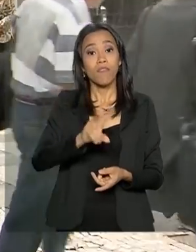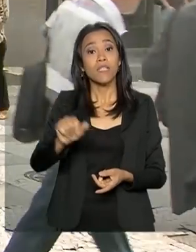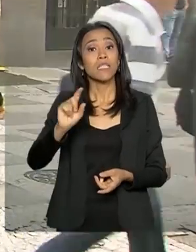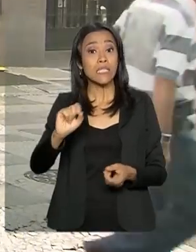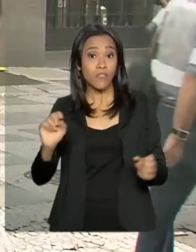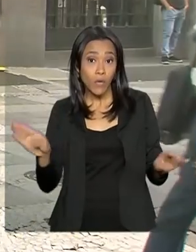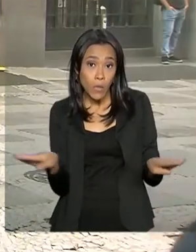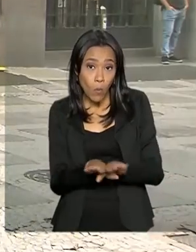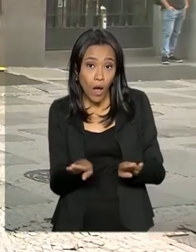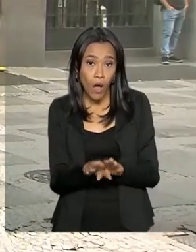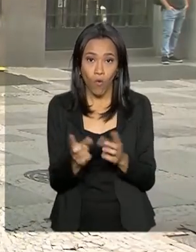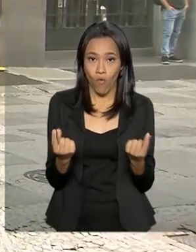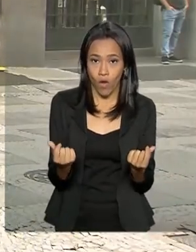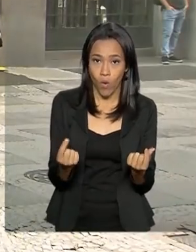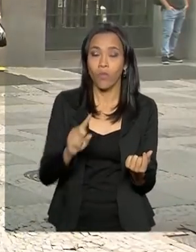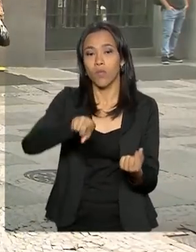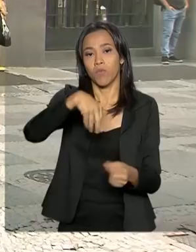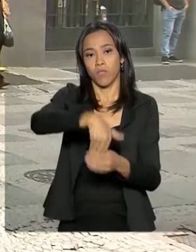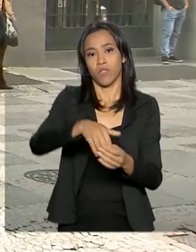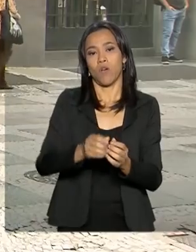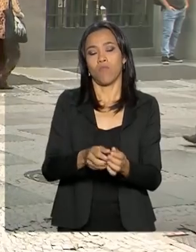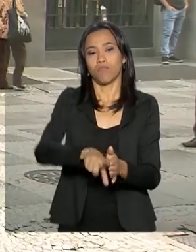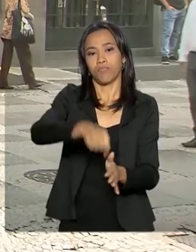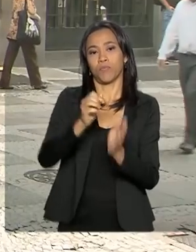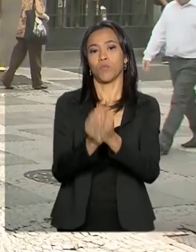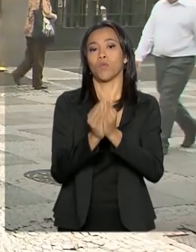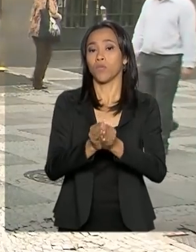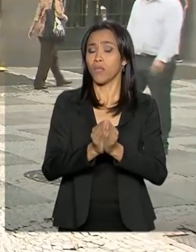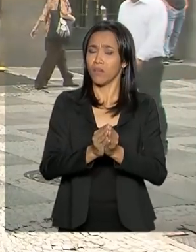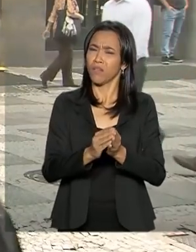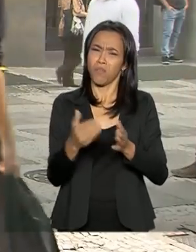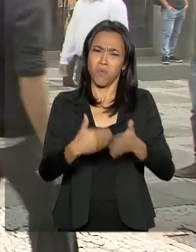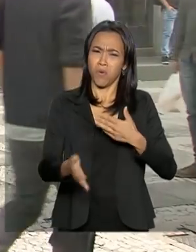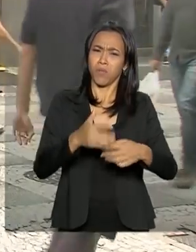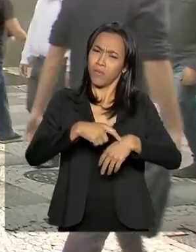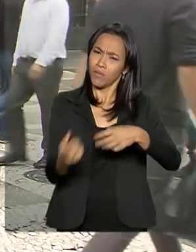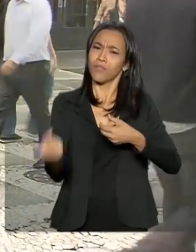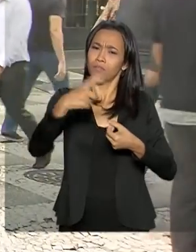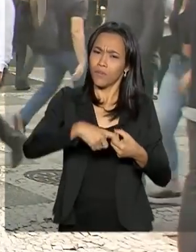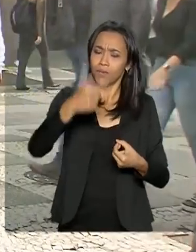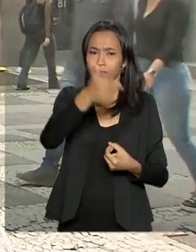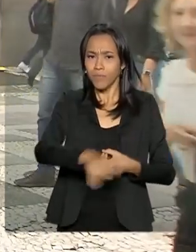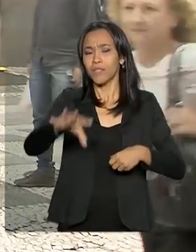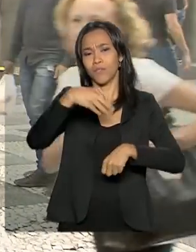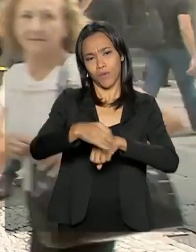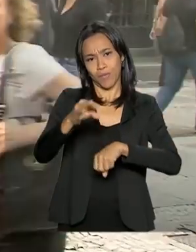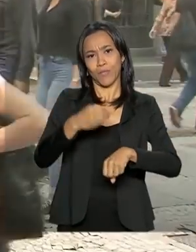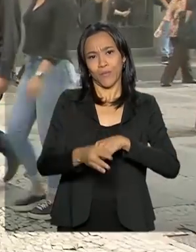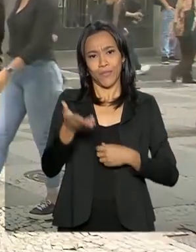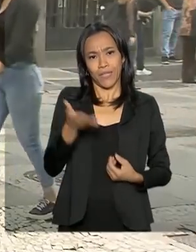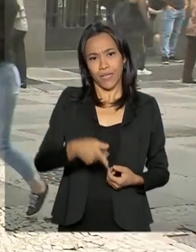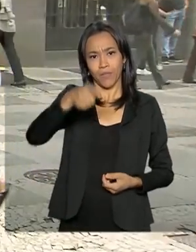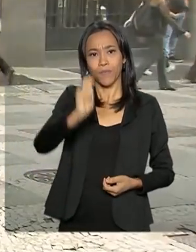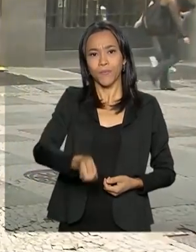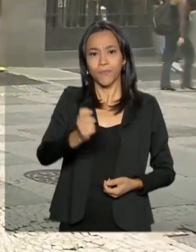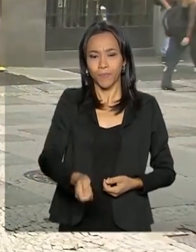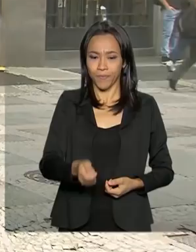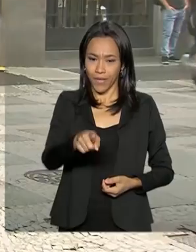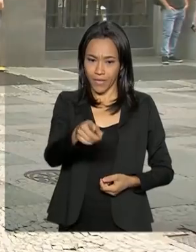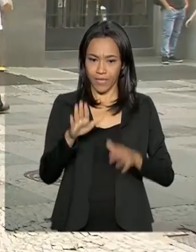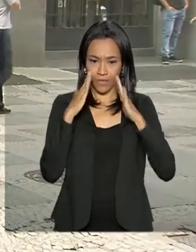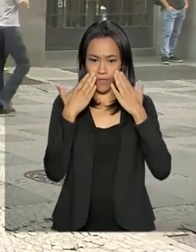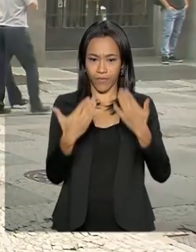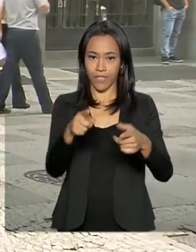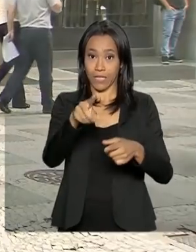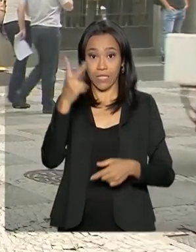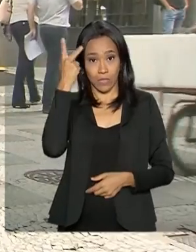sorteio. Voltamos a qualquer momento com mais informações a respeito do leilão da Ferrovia Norte-Sul aqui na sede da B3